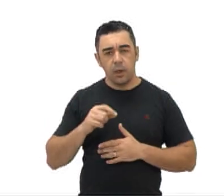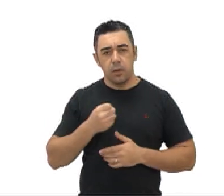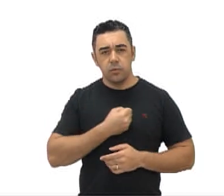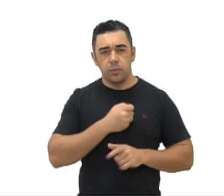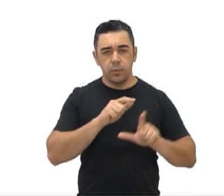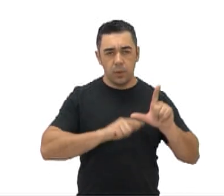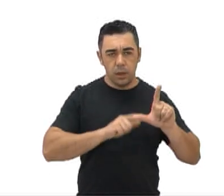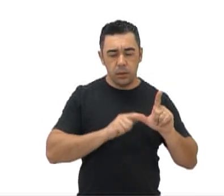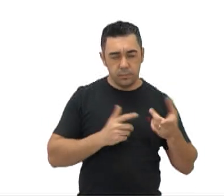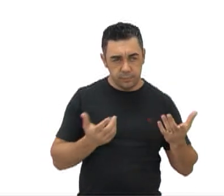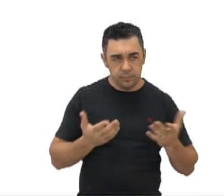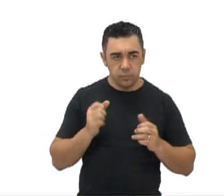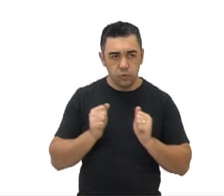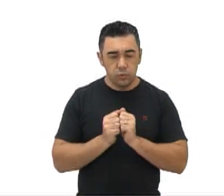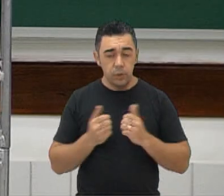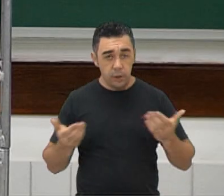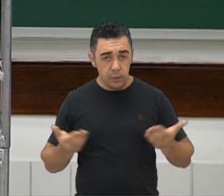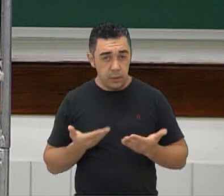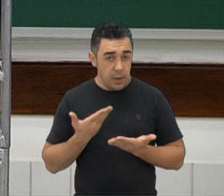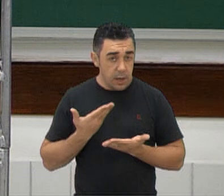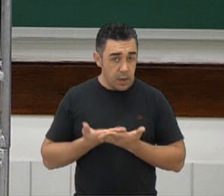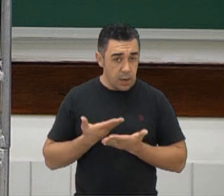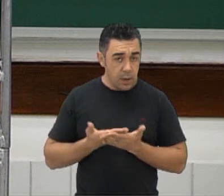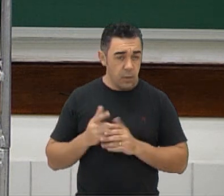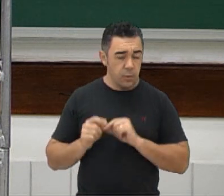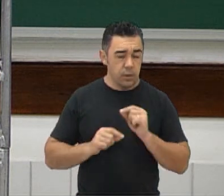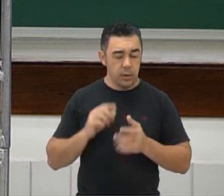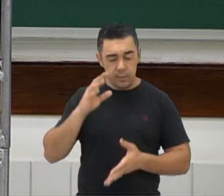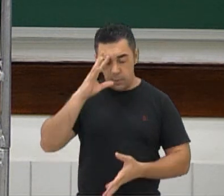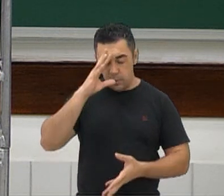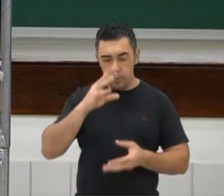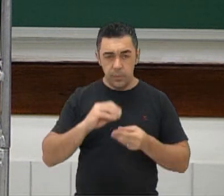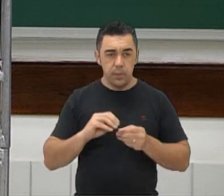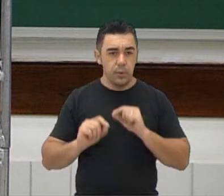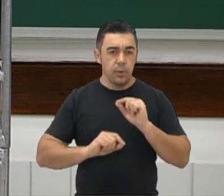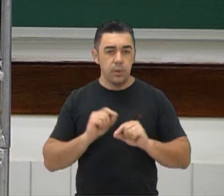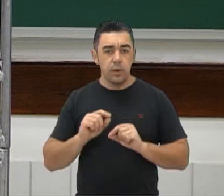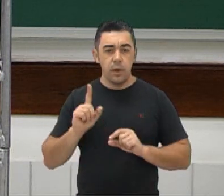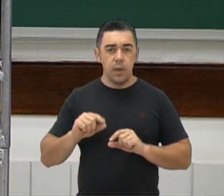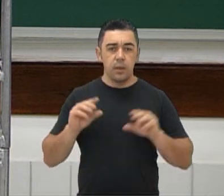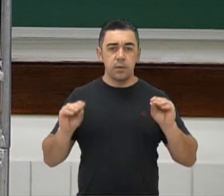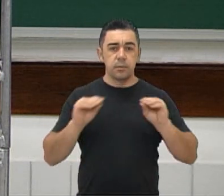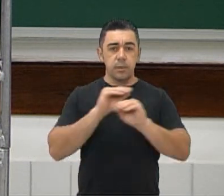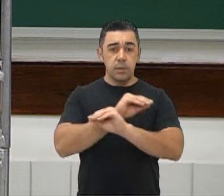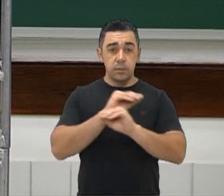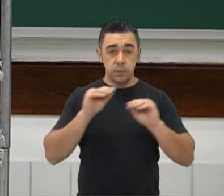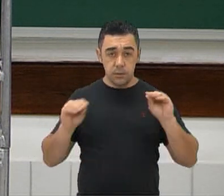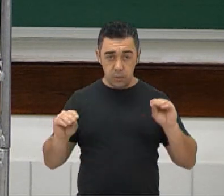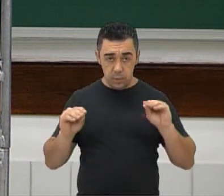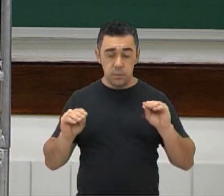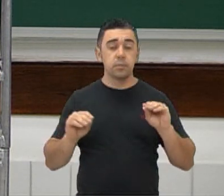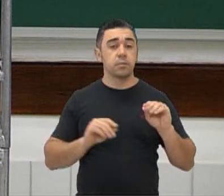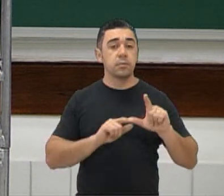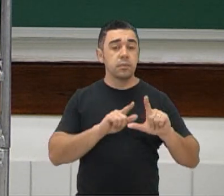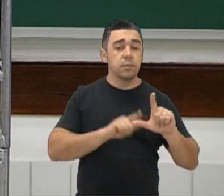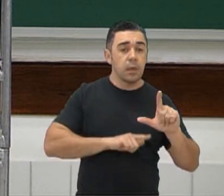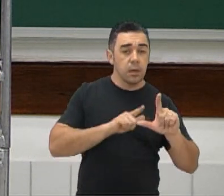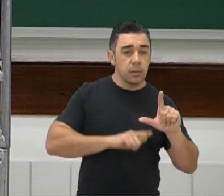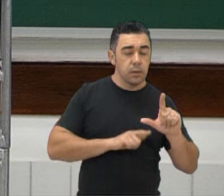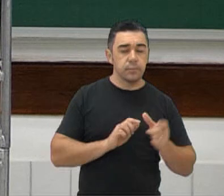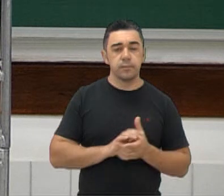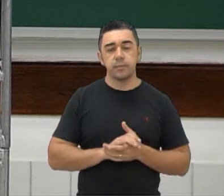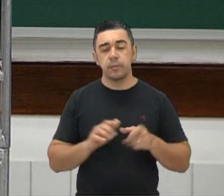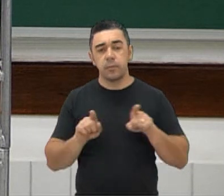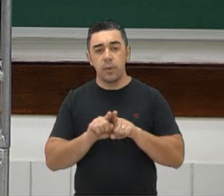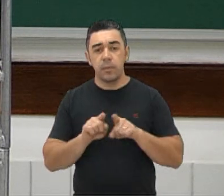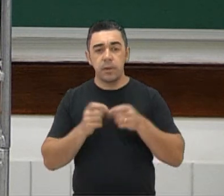E nessa aula, a gente vai entender um pouco mais sobre expressões algébricas. E vamos falar também sobre